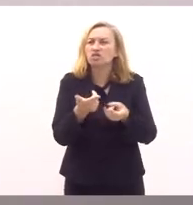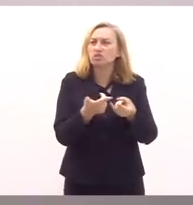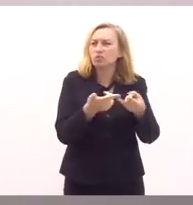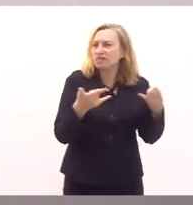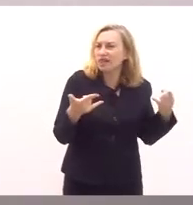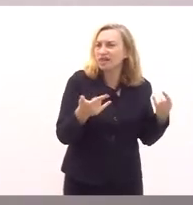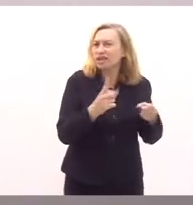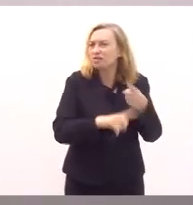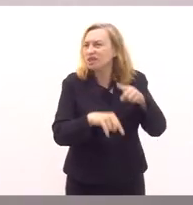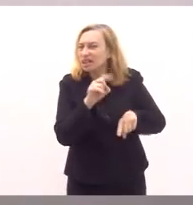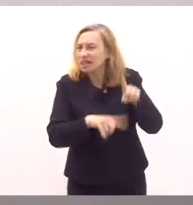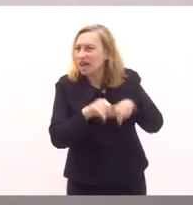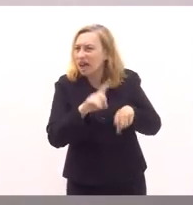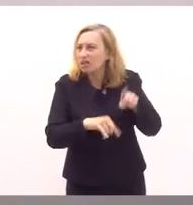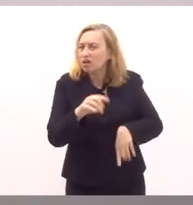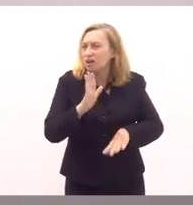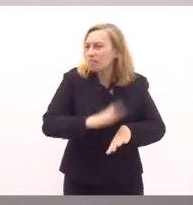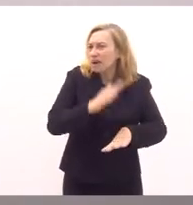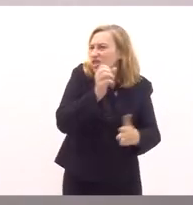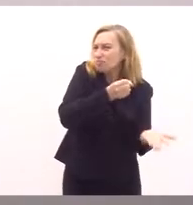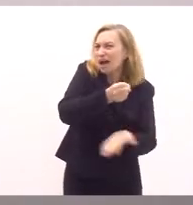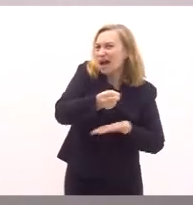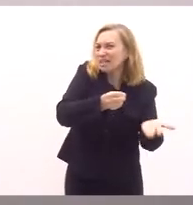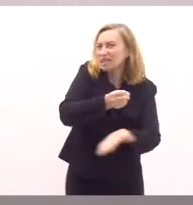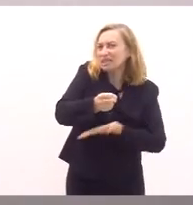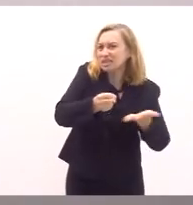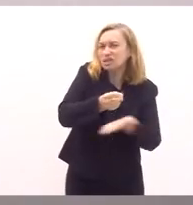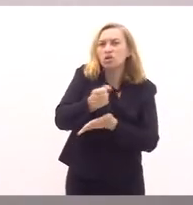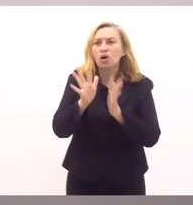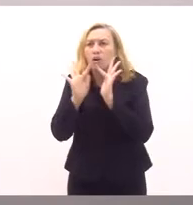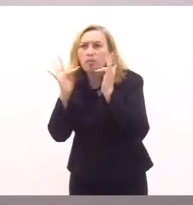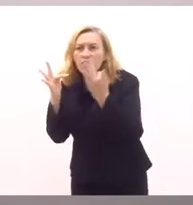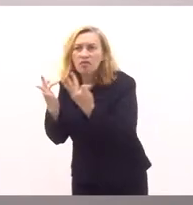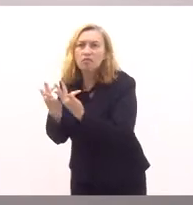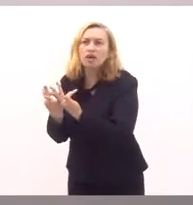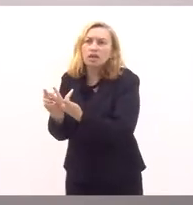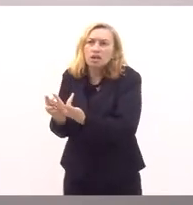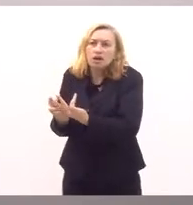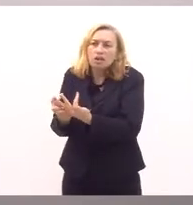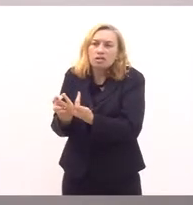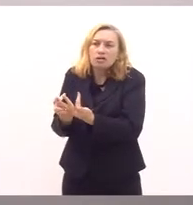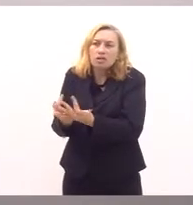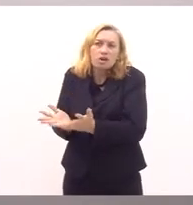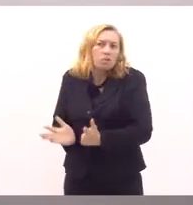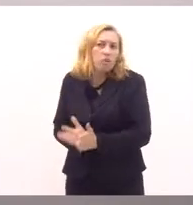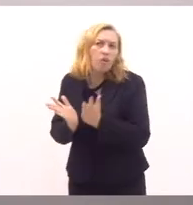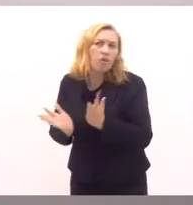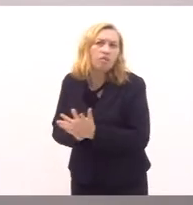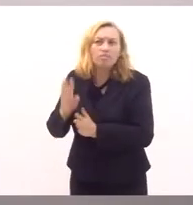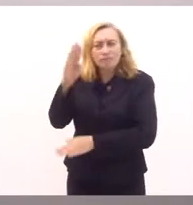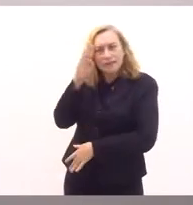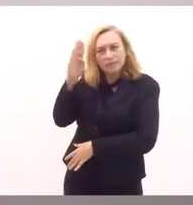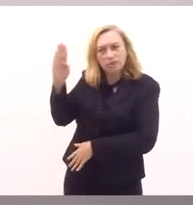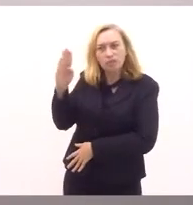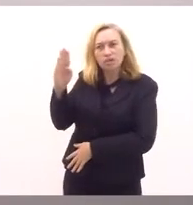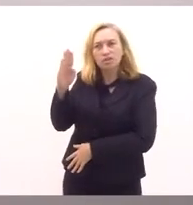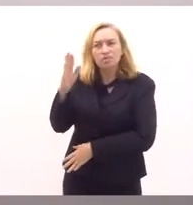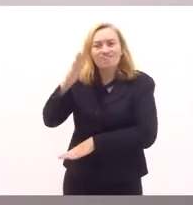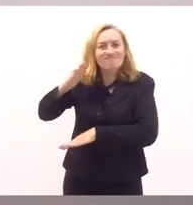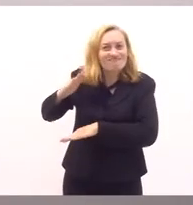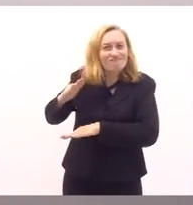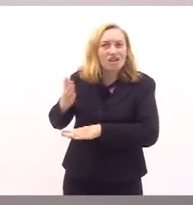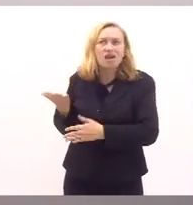basilares, ao que é mais basilar, né, para as famílias de baixa renda, principalmente, cada